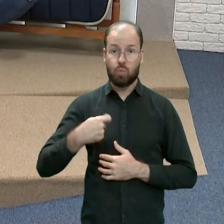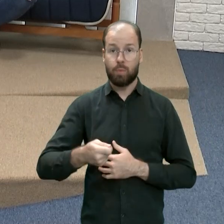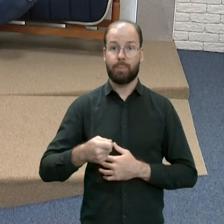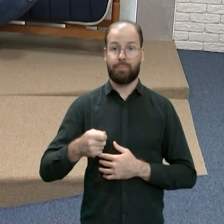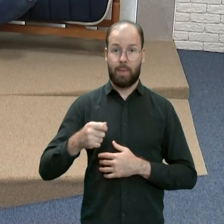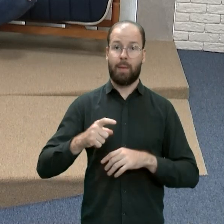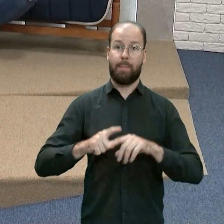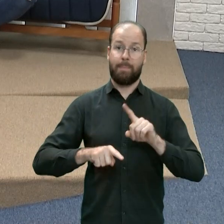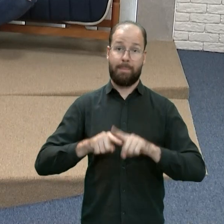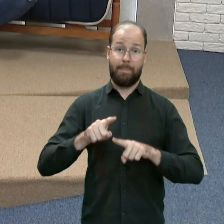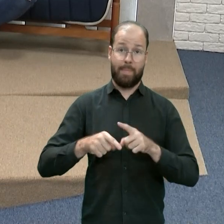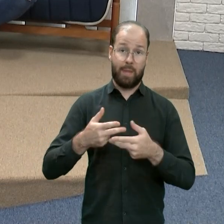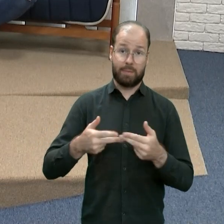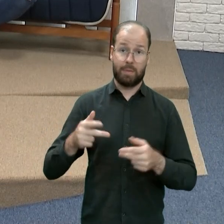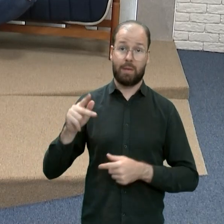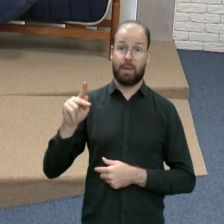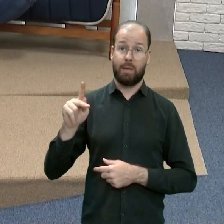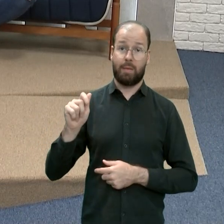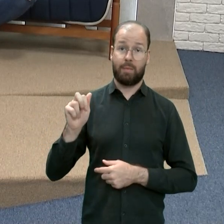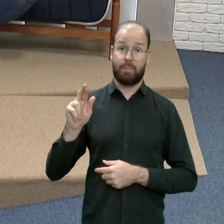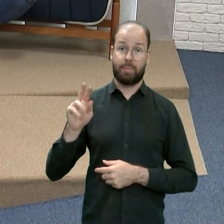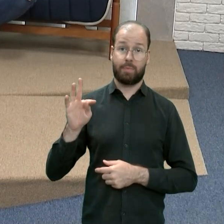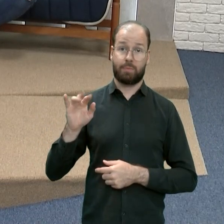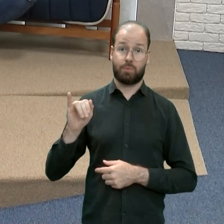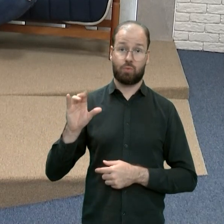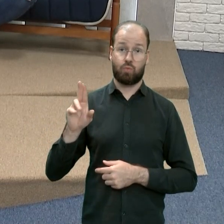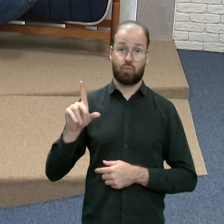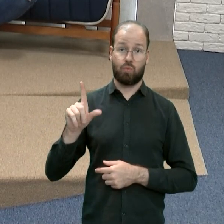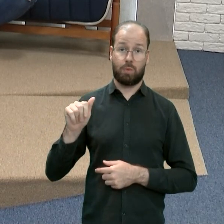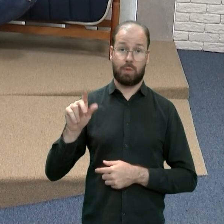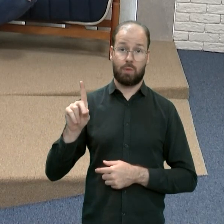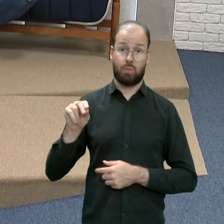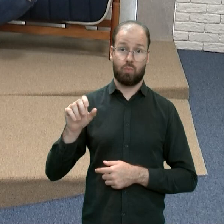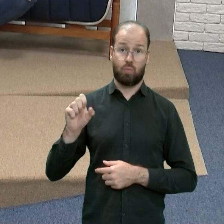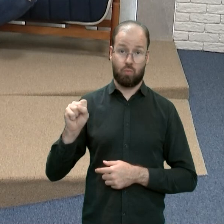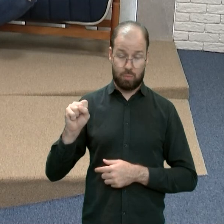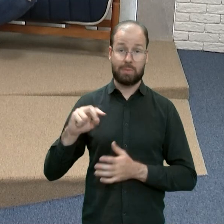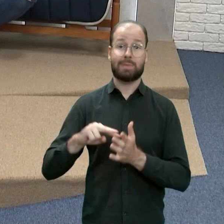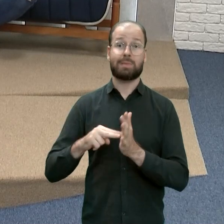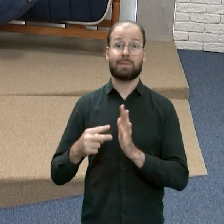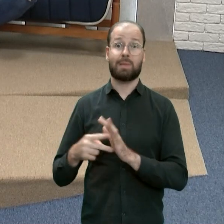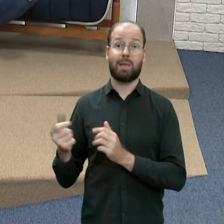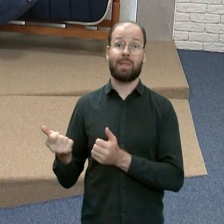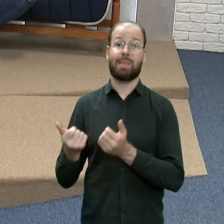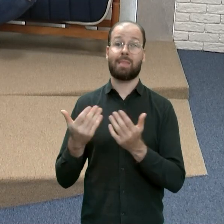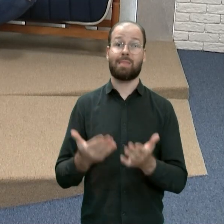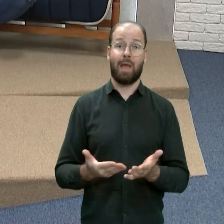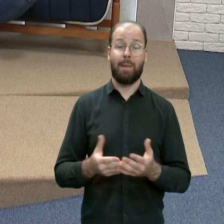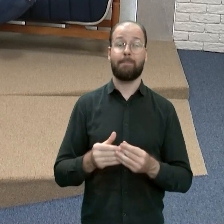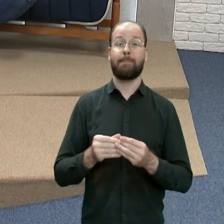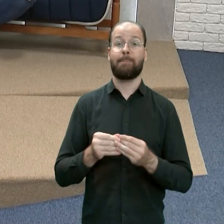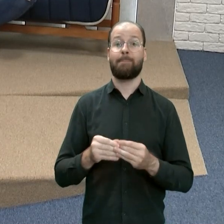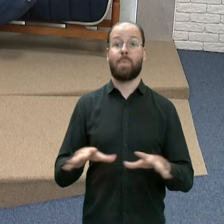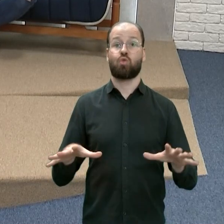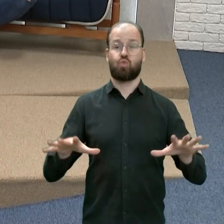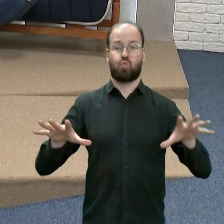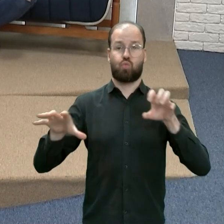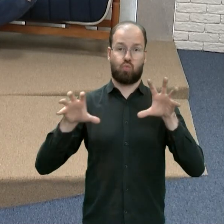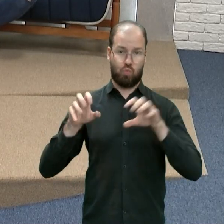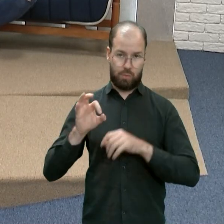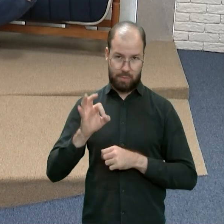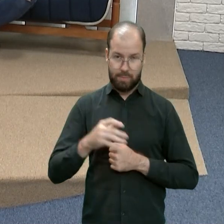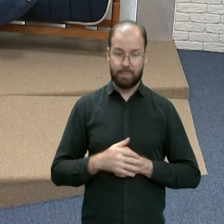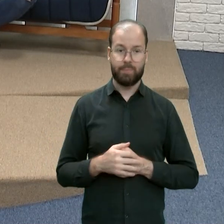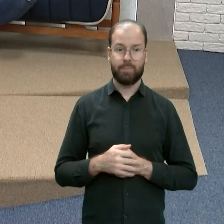nomeadas, então, de materiais particulados, que acabam gerando um prejuízo grandioso, né? Sim, exatamente. Então, esse